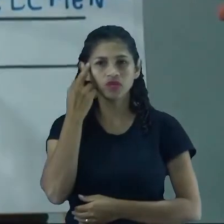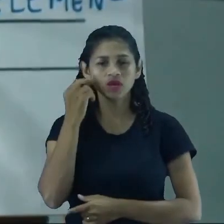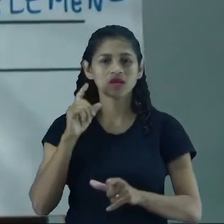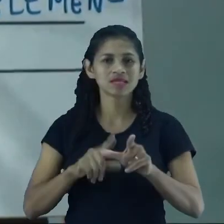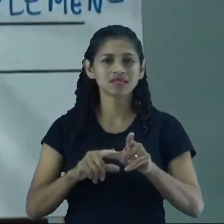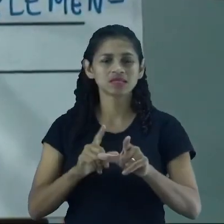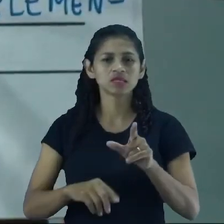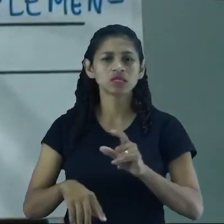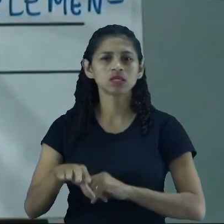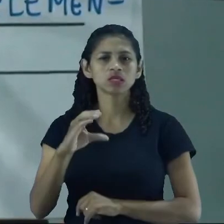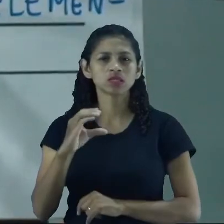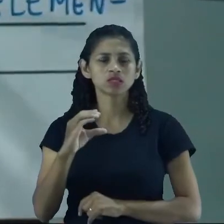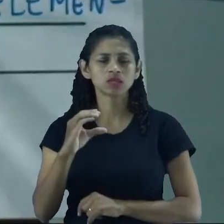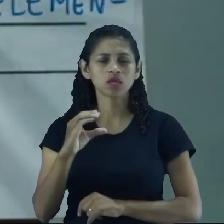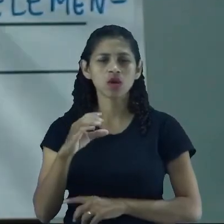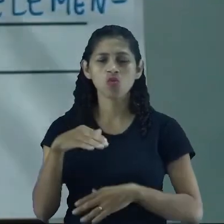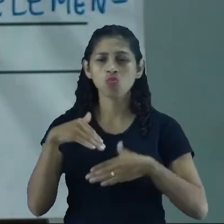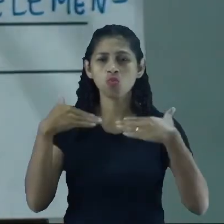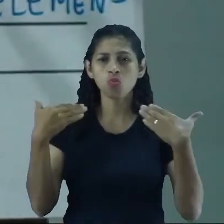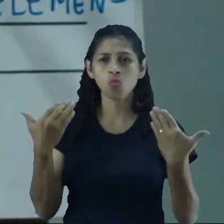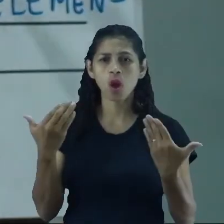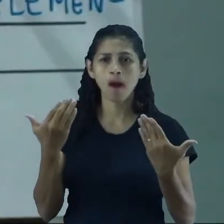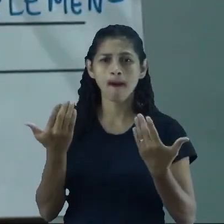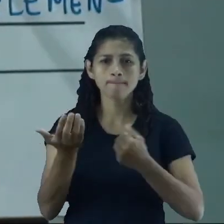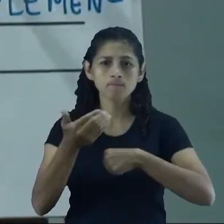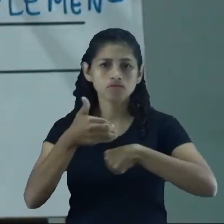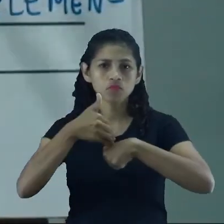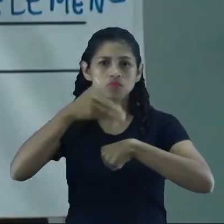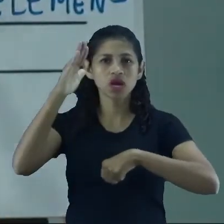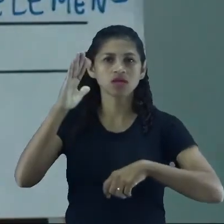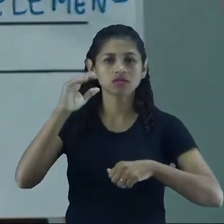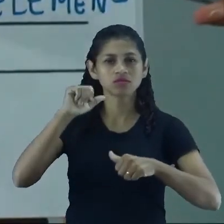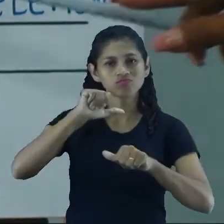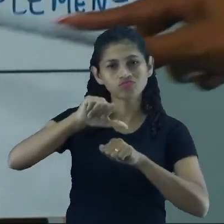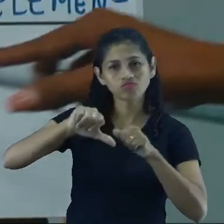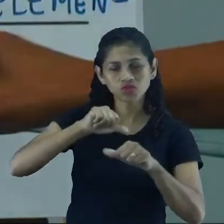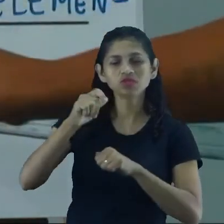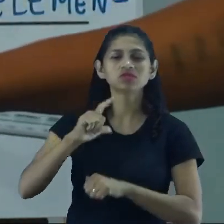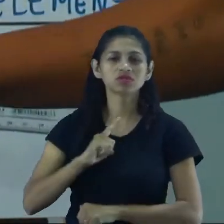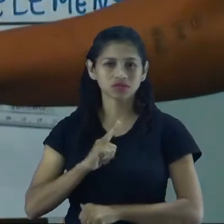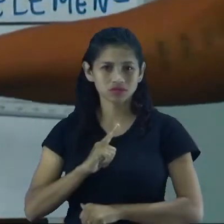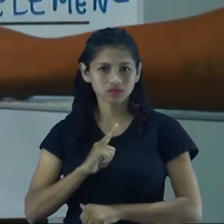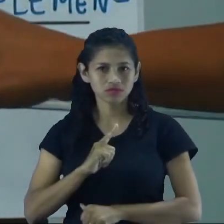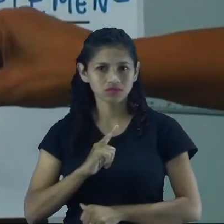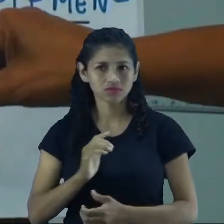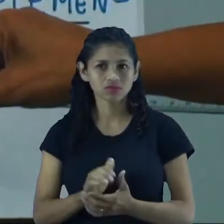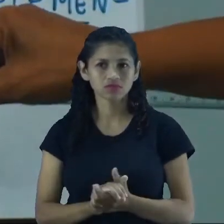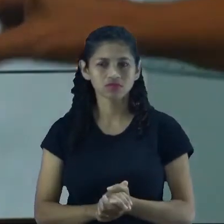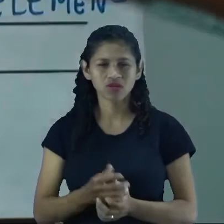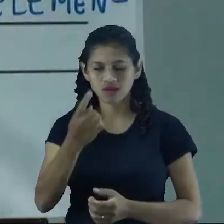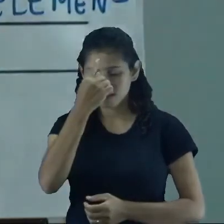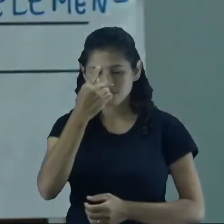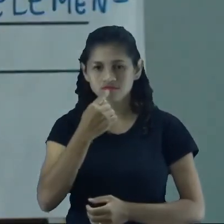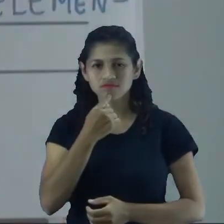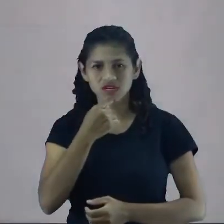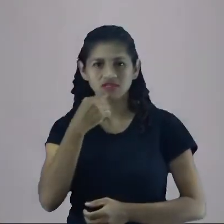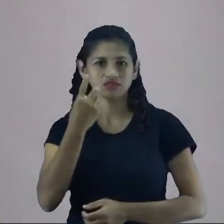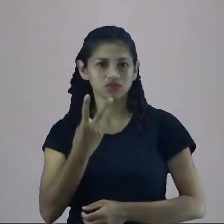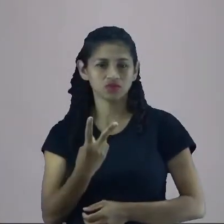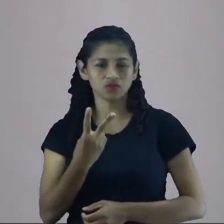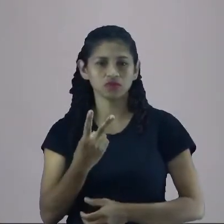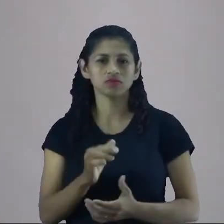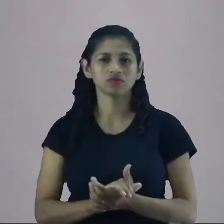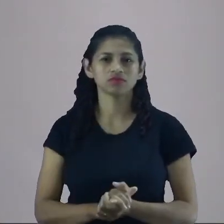mais modificações, né? A 2 ou a 4 e por quê? É a imagem 2, né? Entre a 2